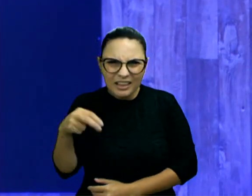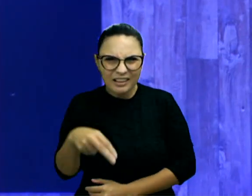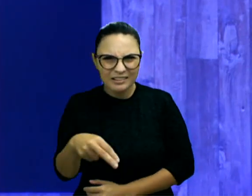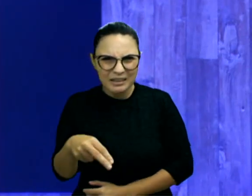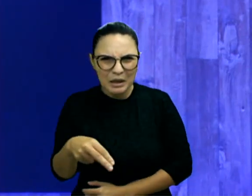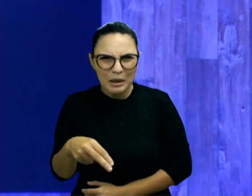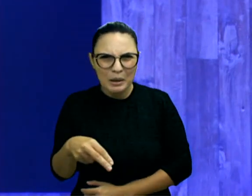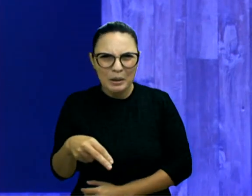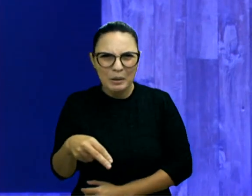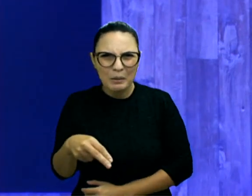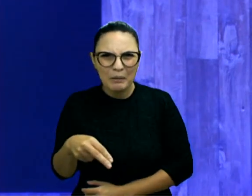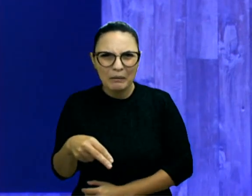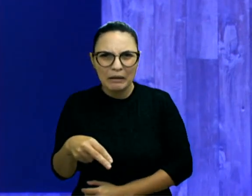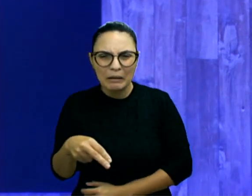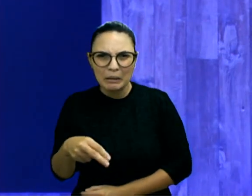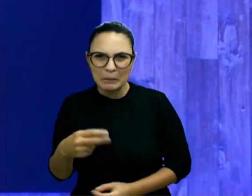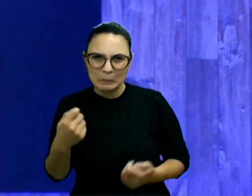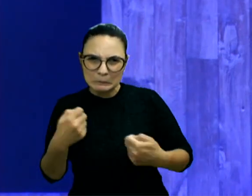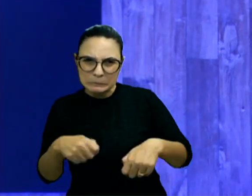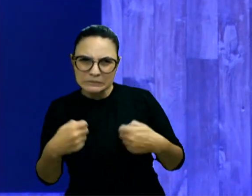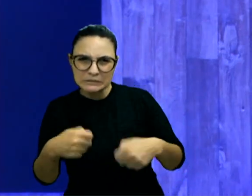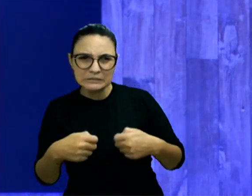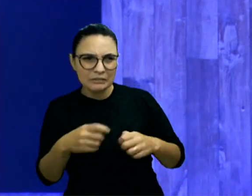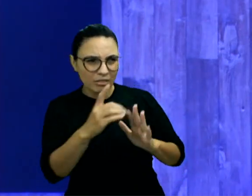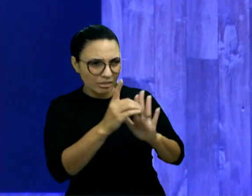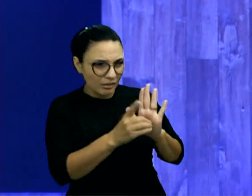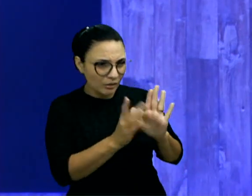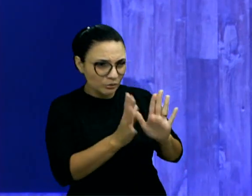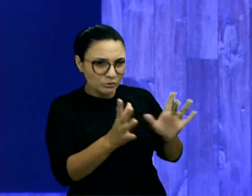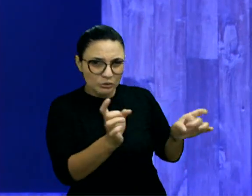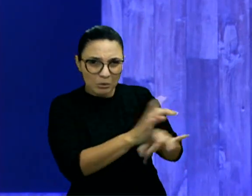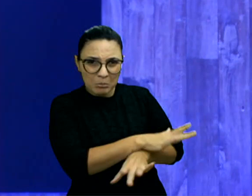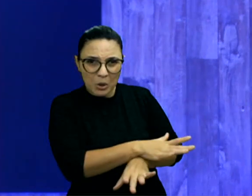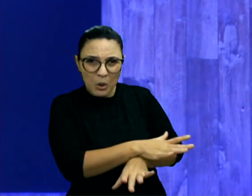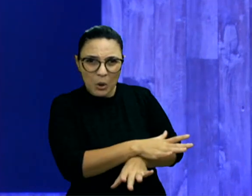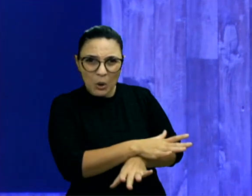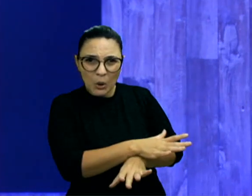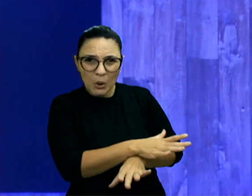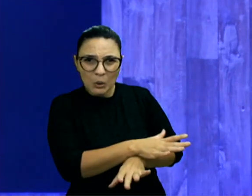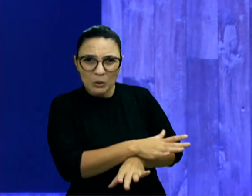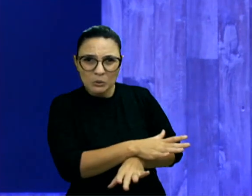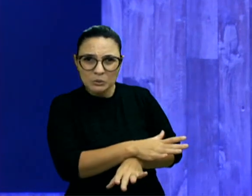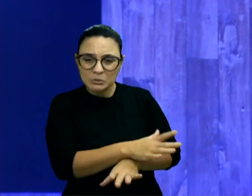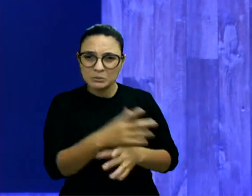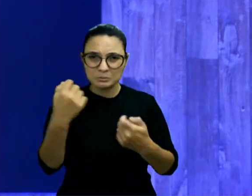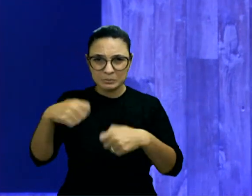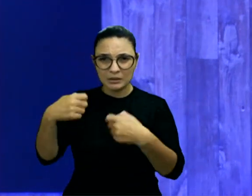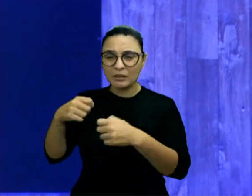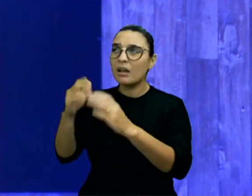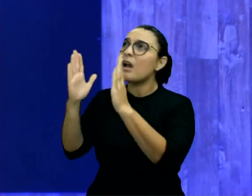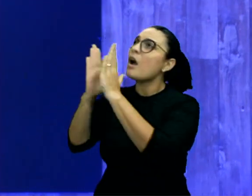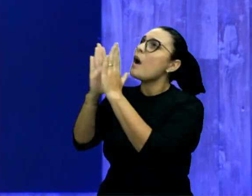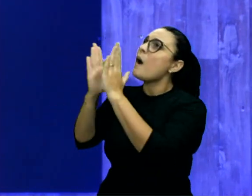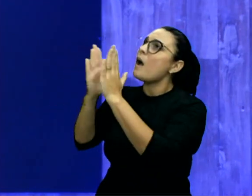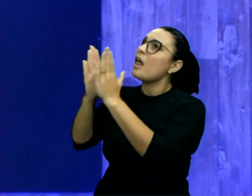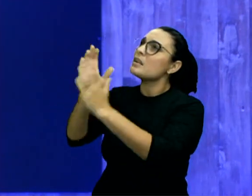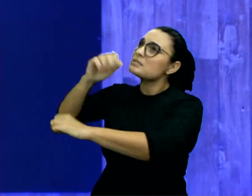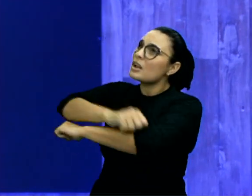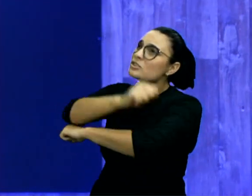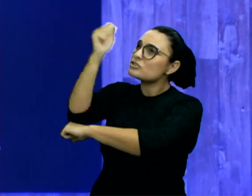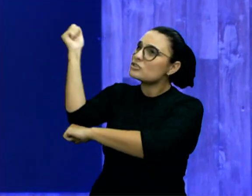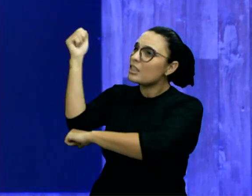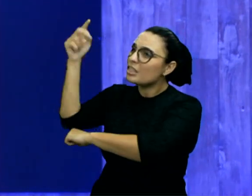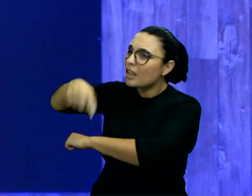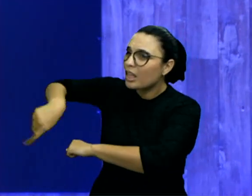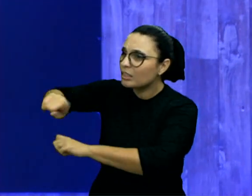com o decreto assinado, com aquilo feito, orar com a janela aberta? Orar olhando para Jerusalém?